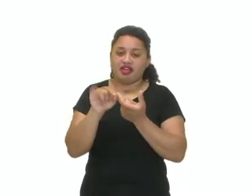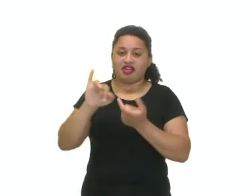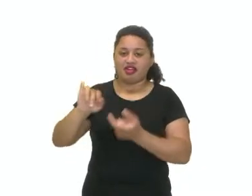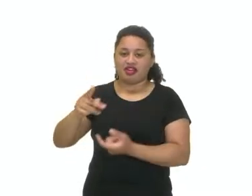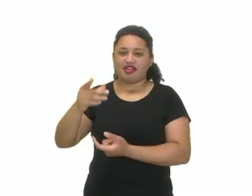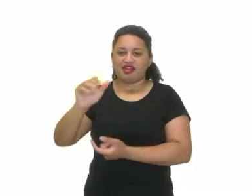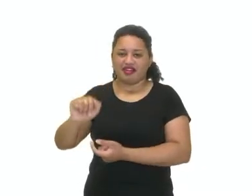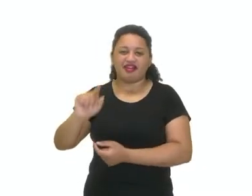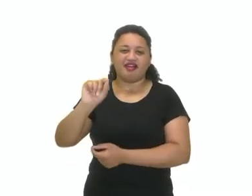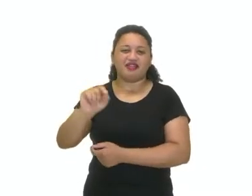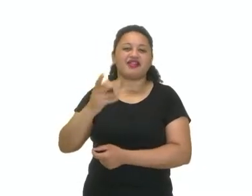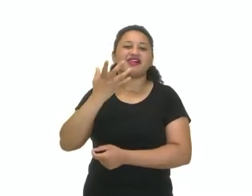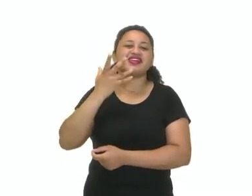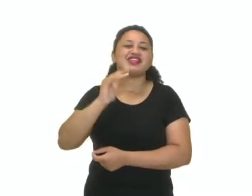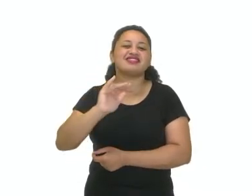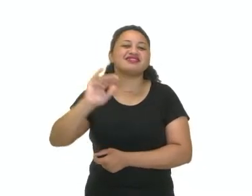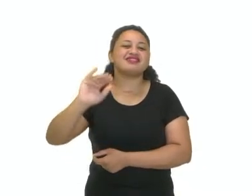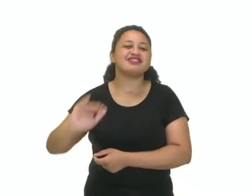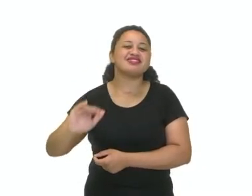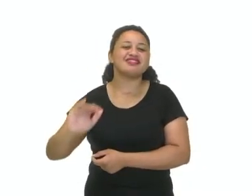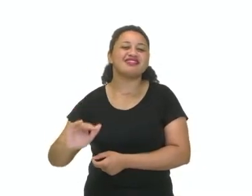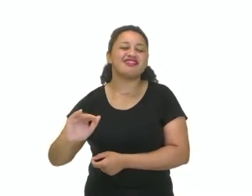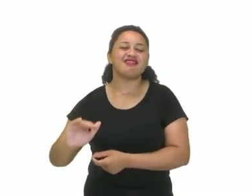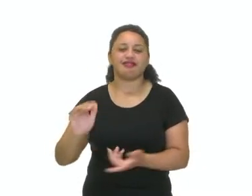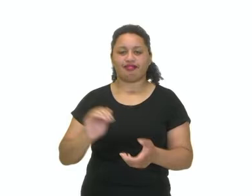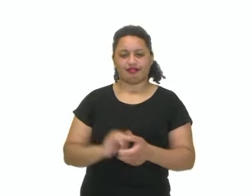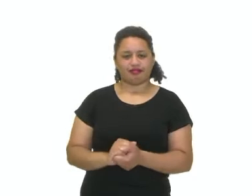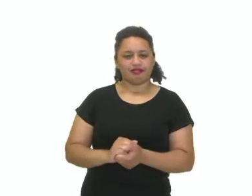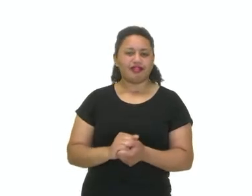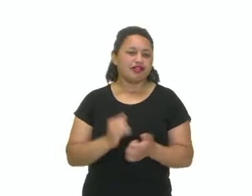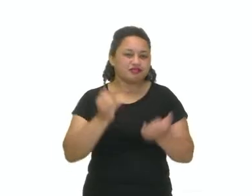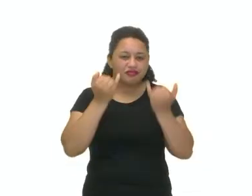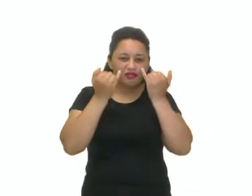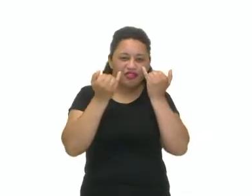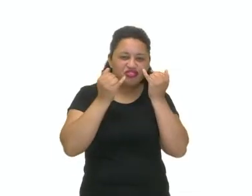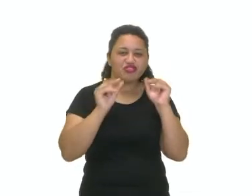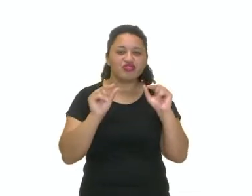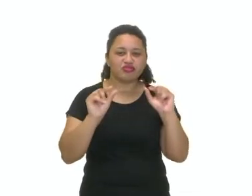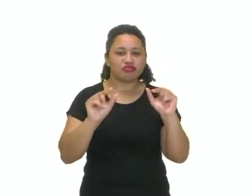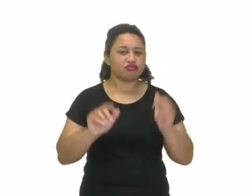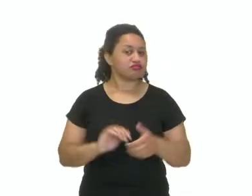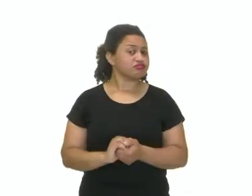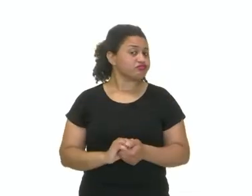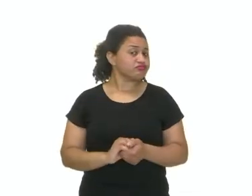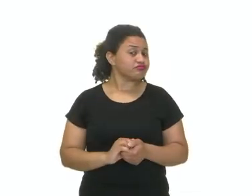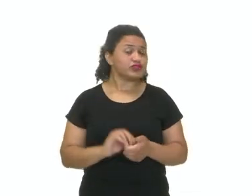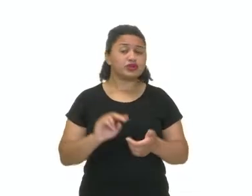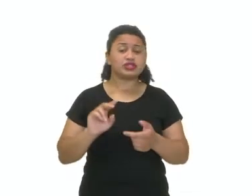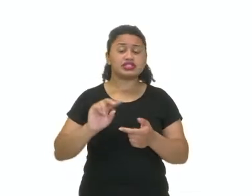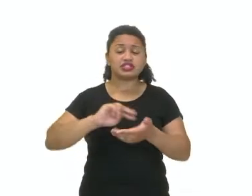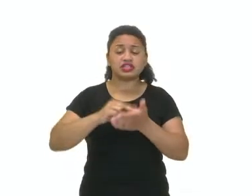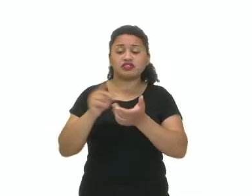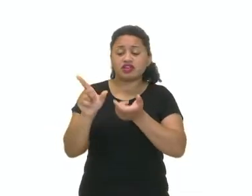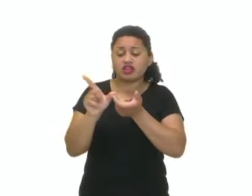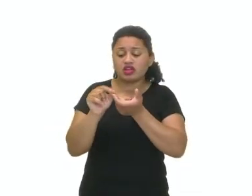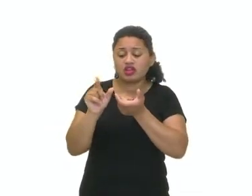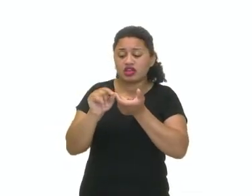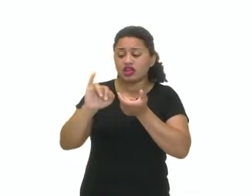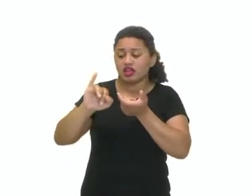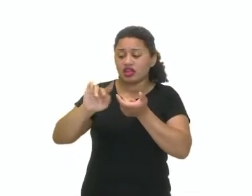e do diminutivo criancinha, informadinha. Então, utilizar esses sufixos do